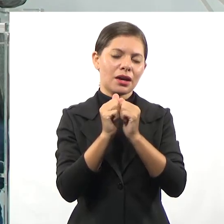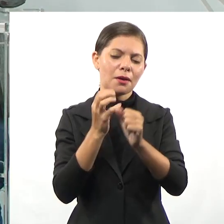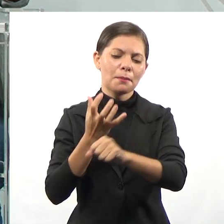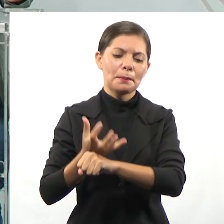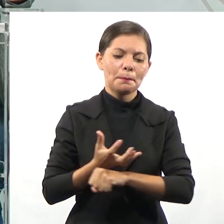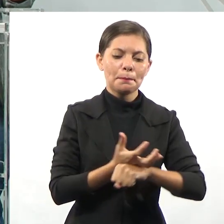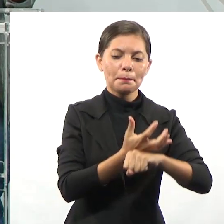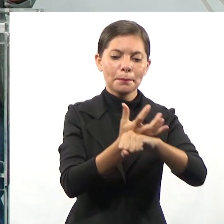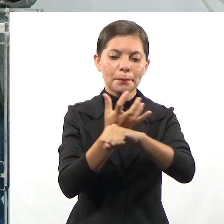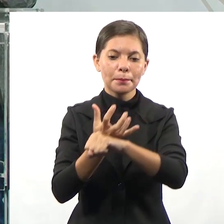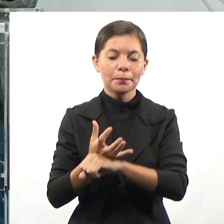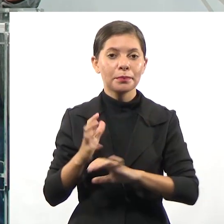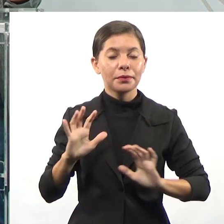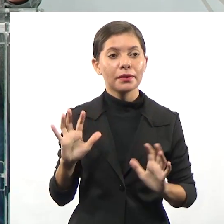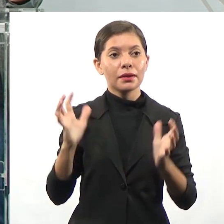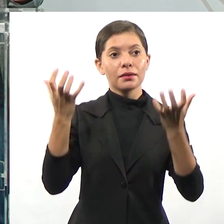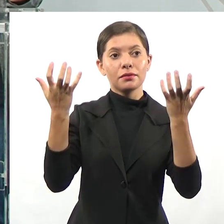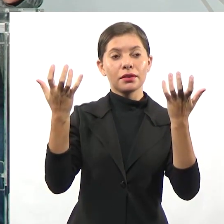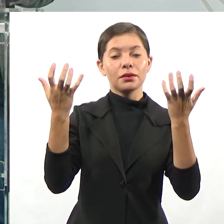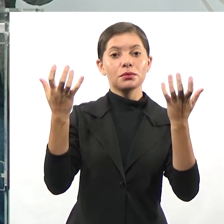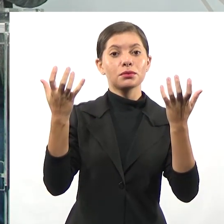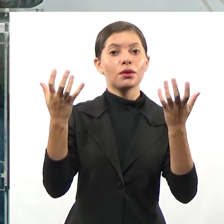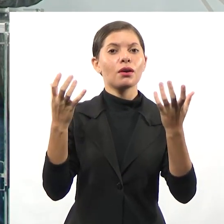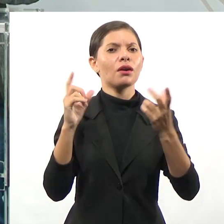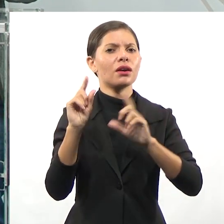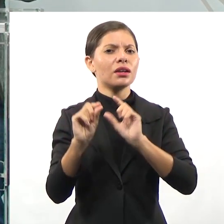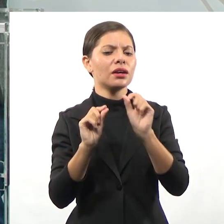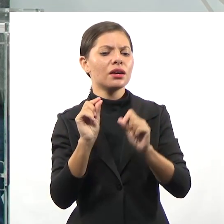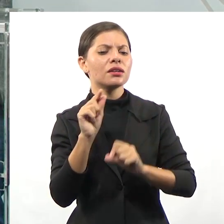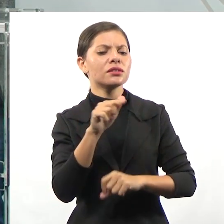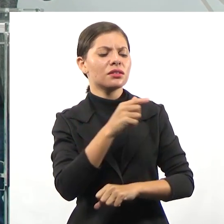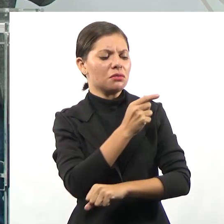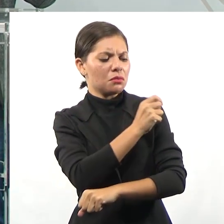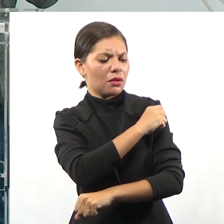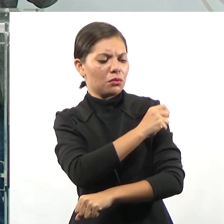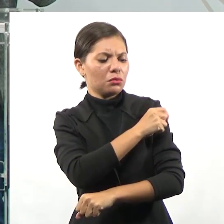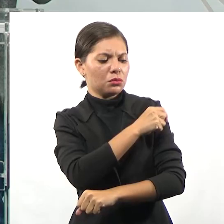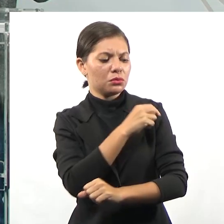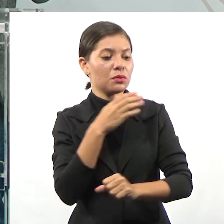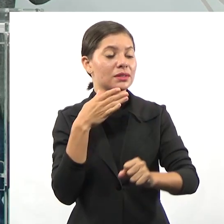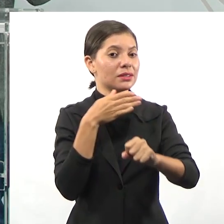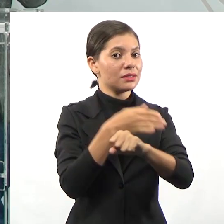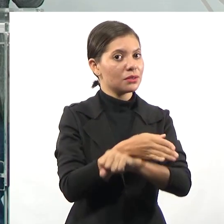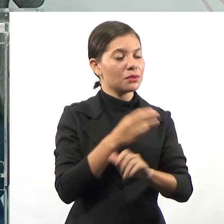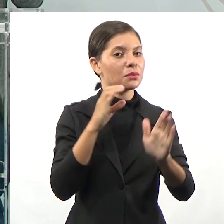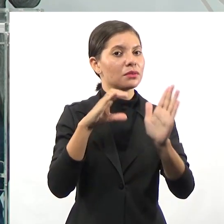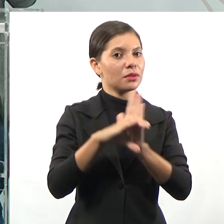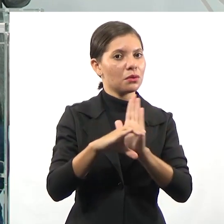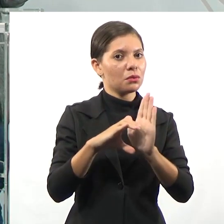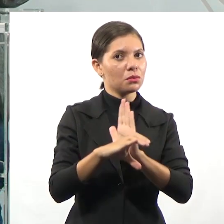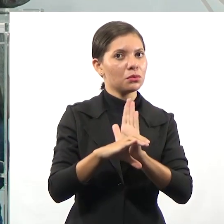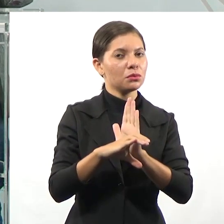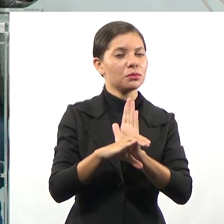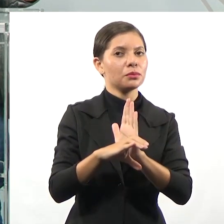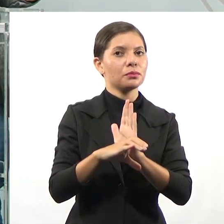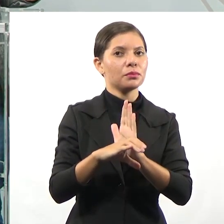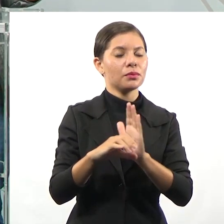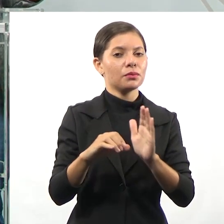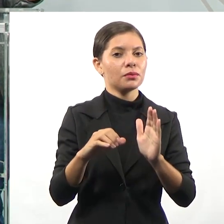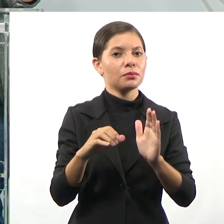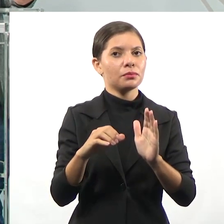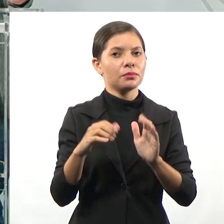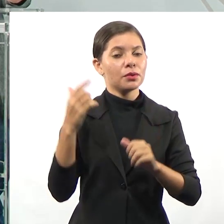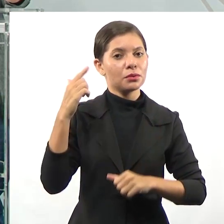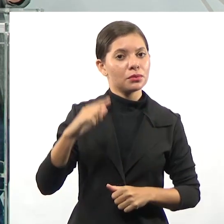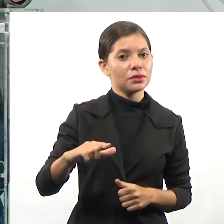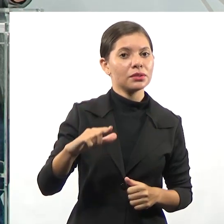mais chances de aprovação. Ou se ele fez tal disciplina e não teve êxito, então talvez não seria o melhor momento de fazer a